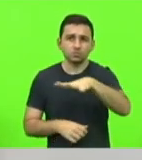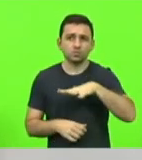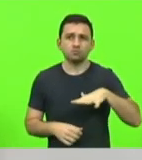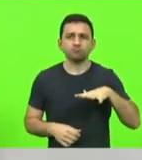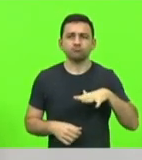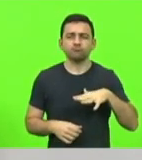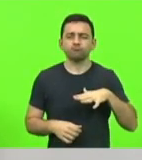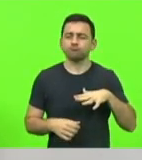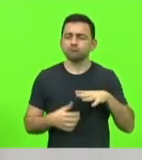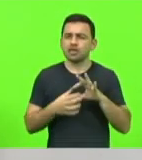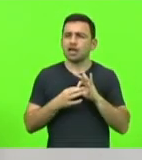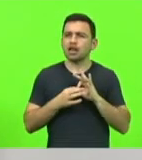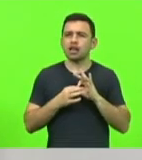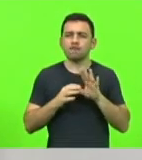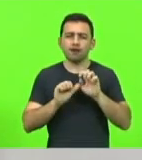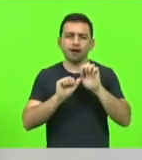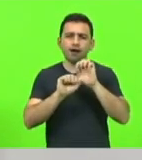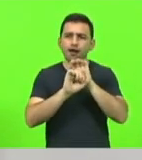e transparente,